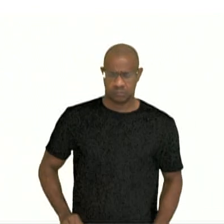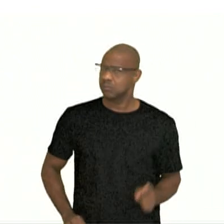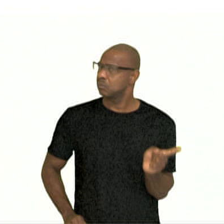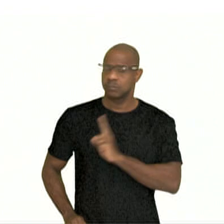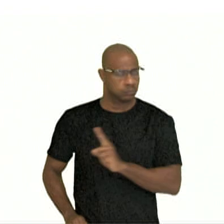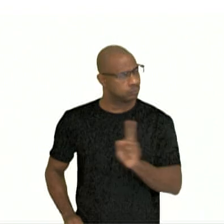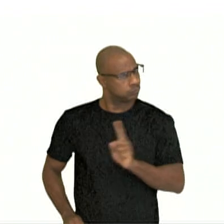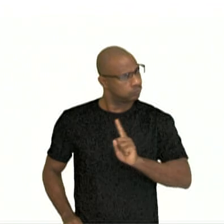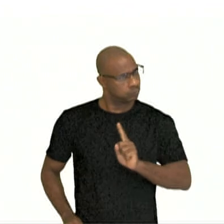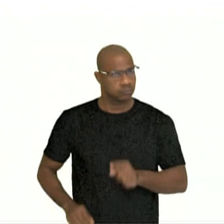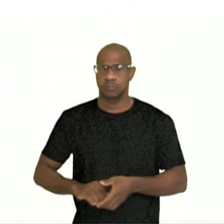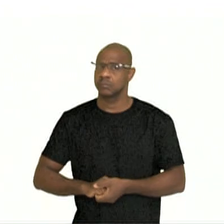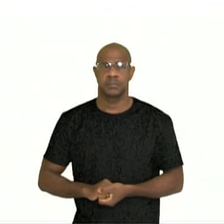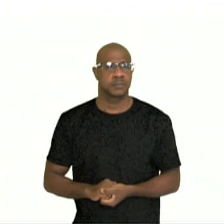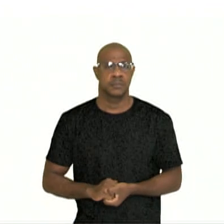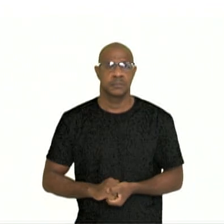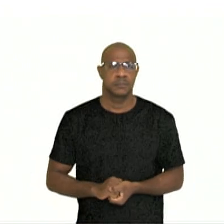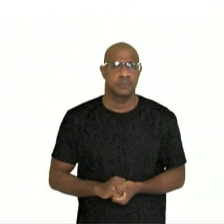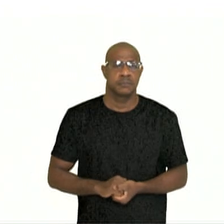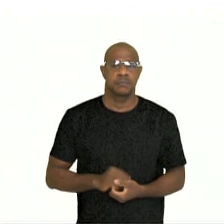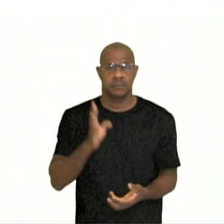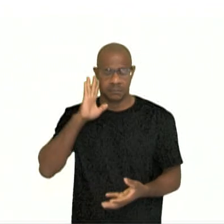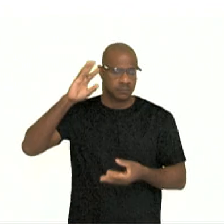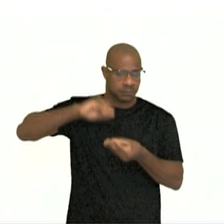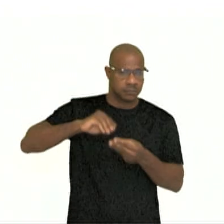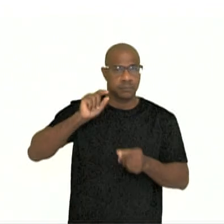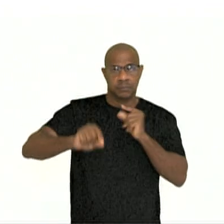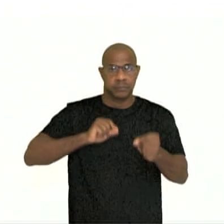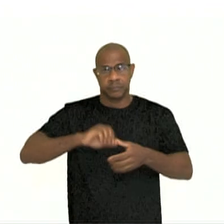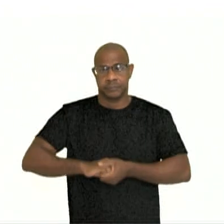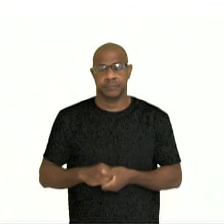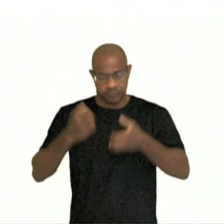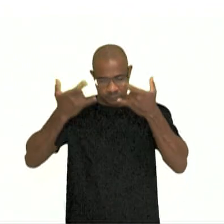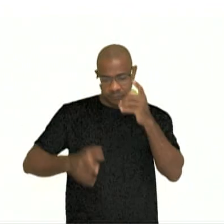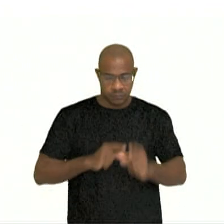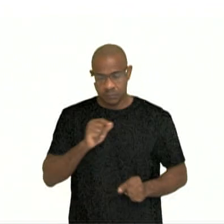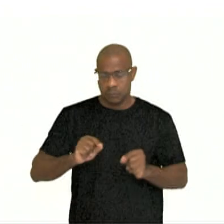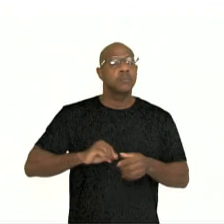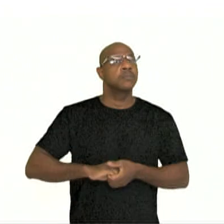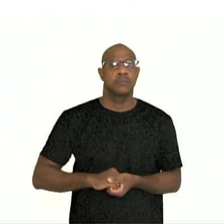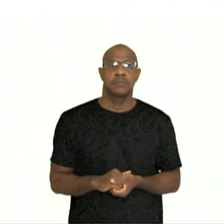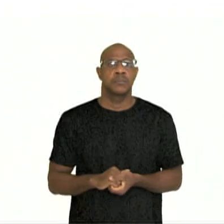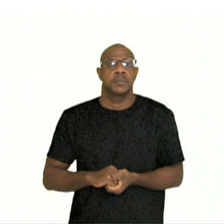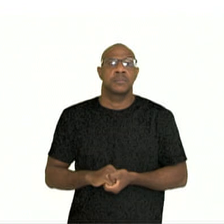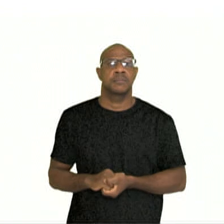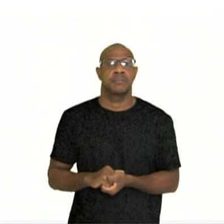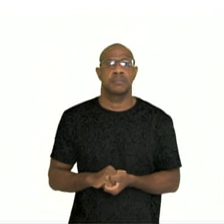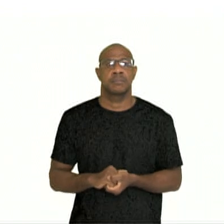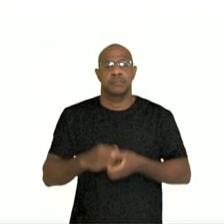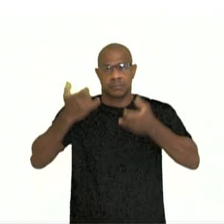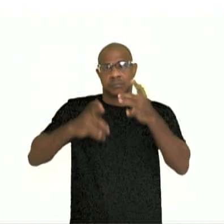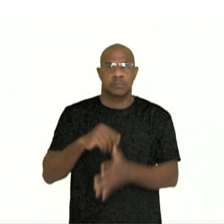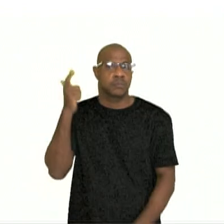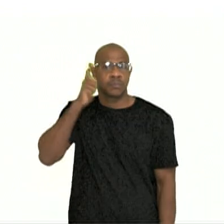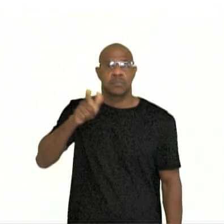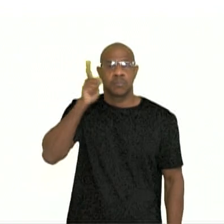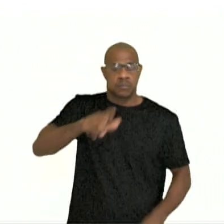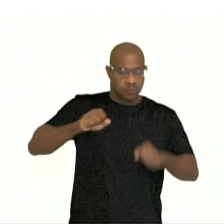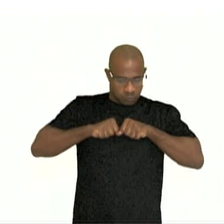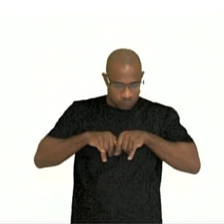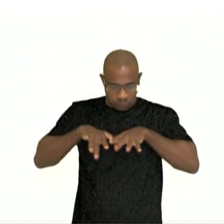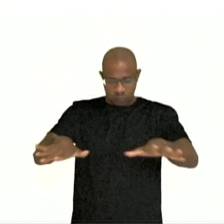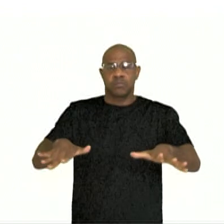tá, pessoal? Então, só para a gente relembrar o que a gente viu durante essa aula, a gente viu as conquistas e